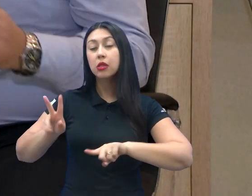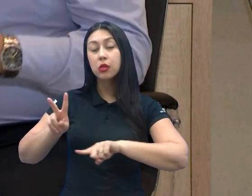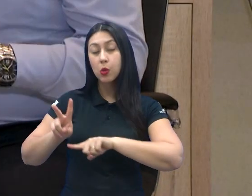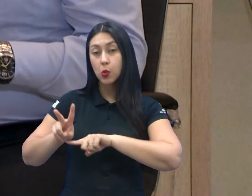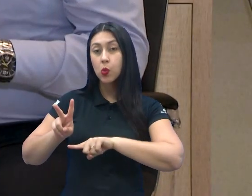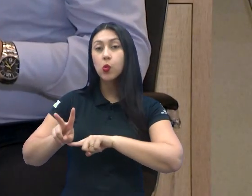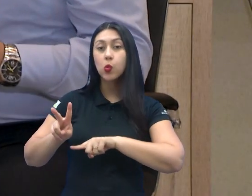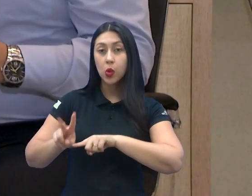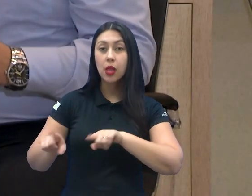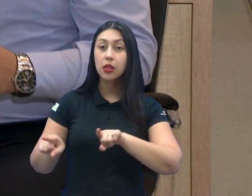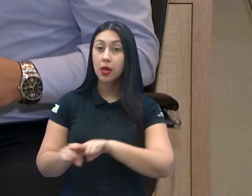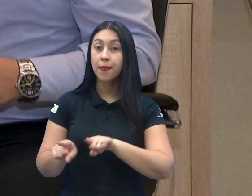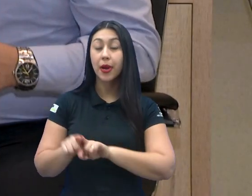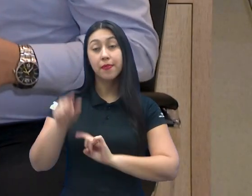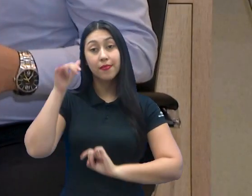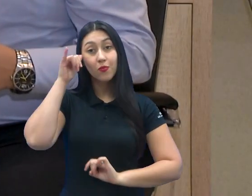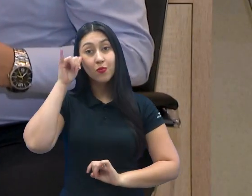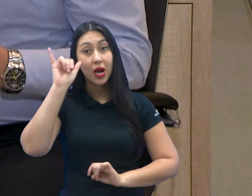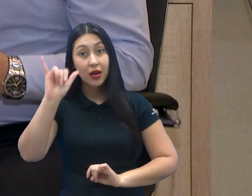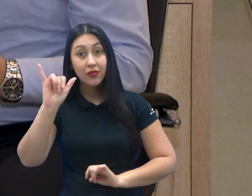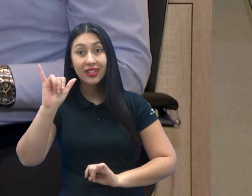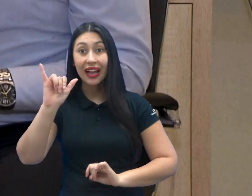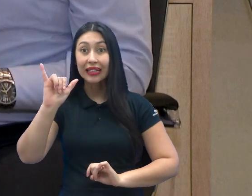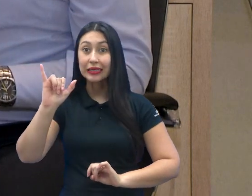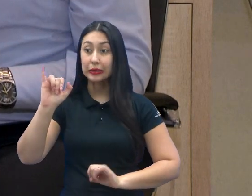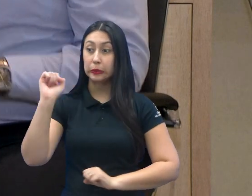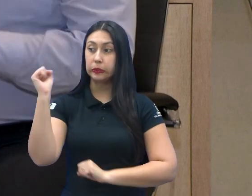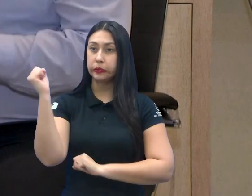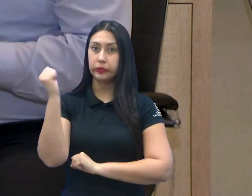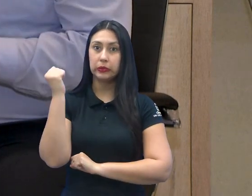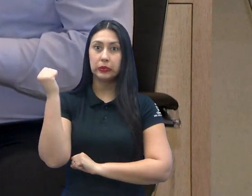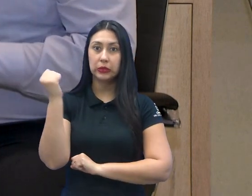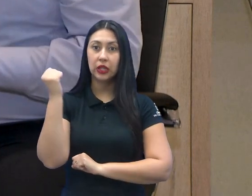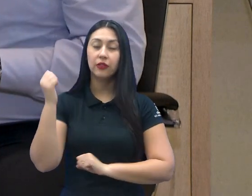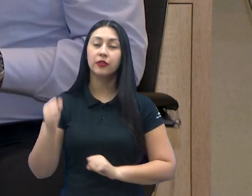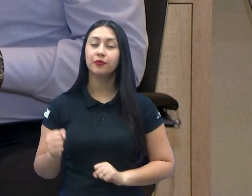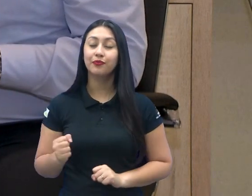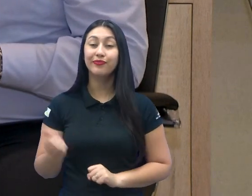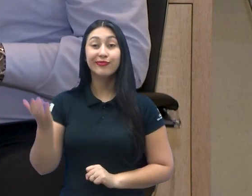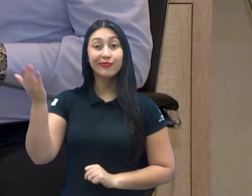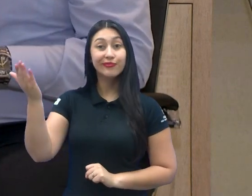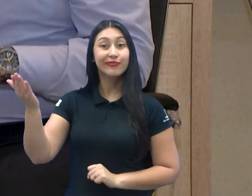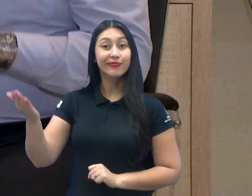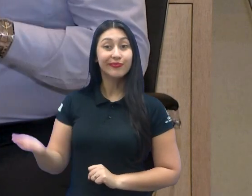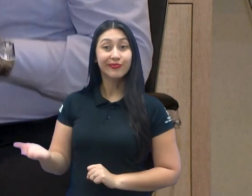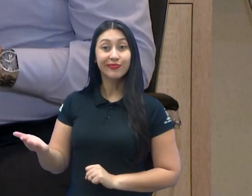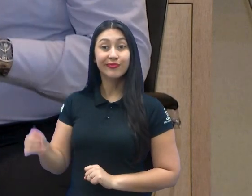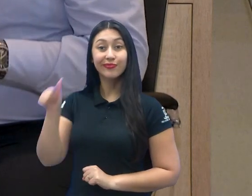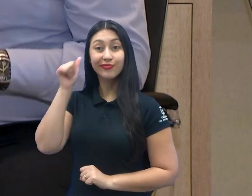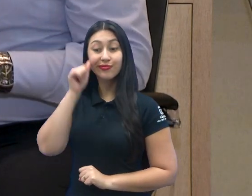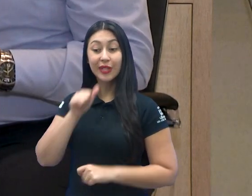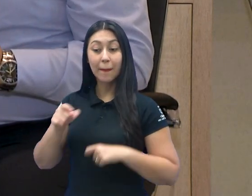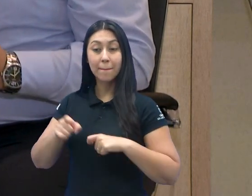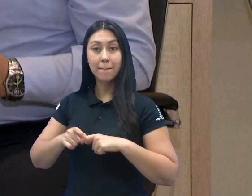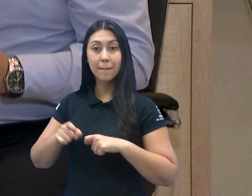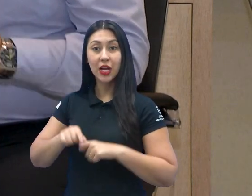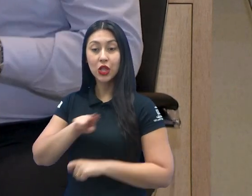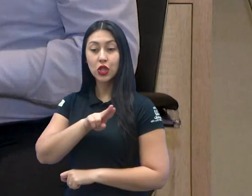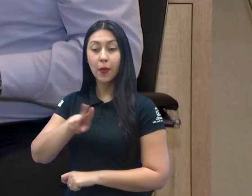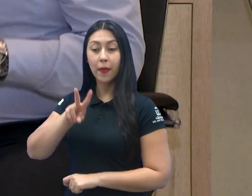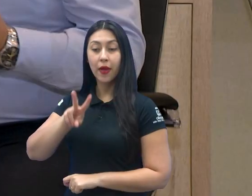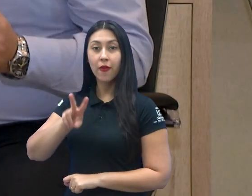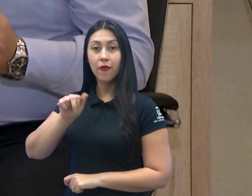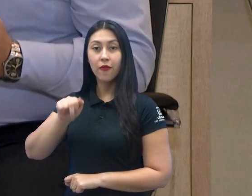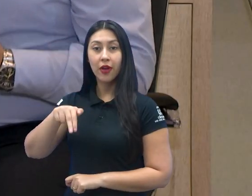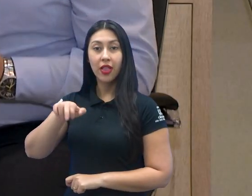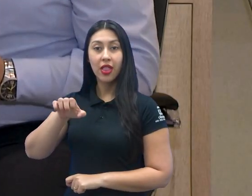para evitar um agravamento, né, nessa questão. Ao meu lado está a doutora Vanessa Ferreira, ela que é